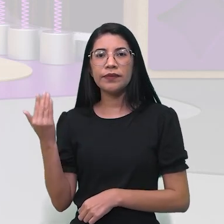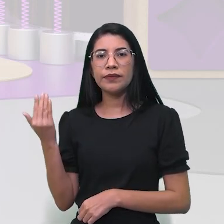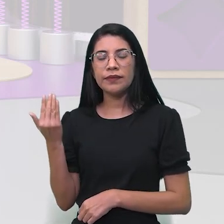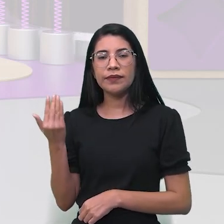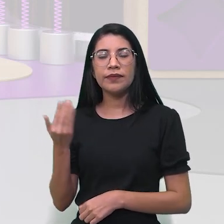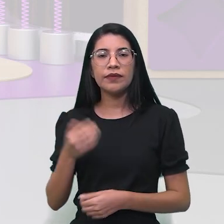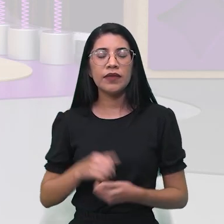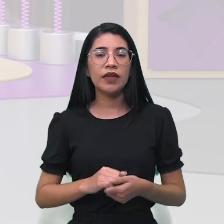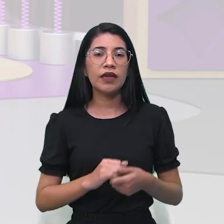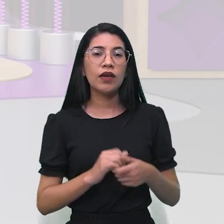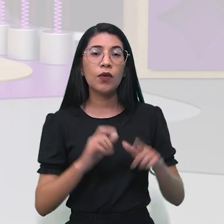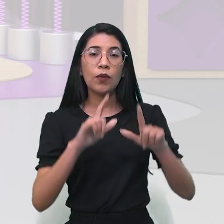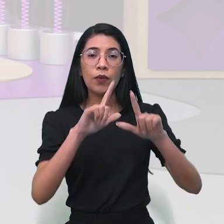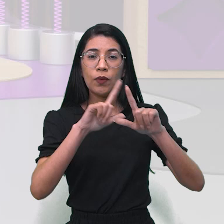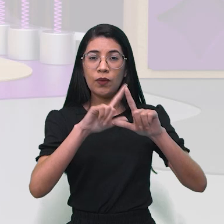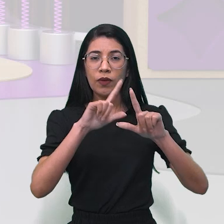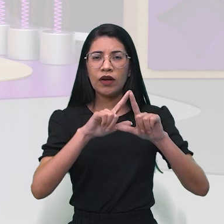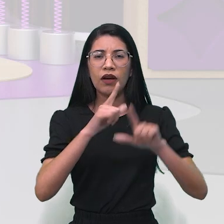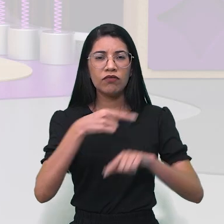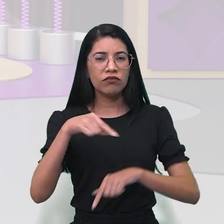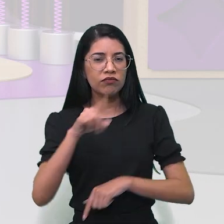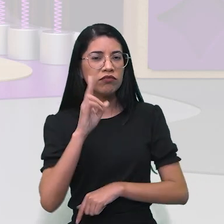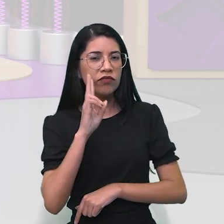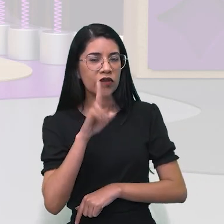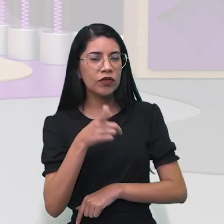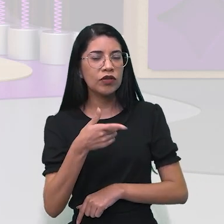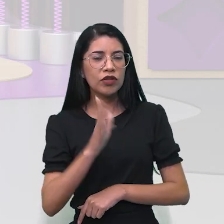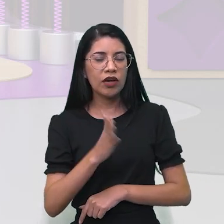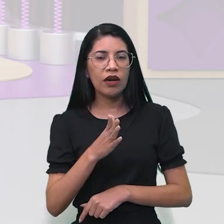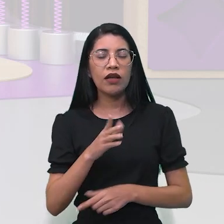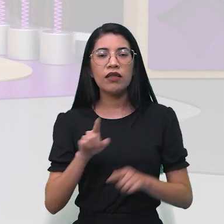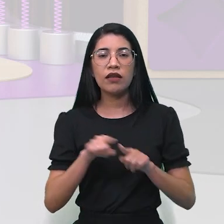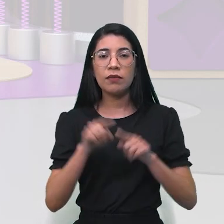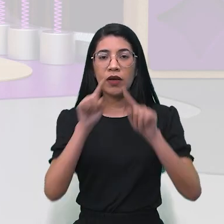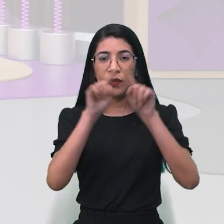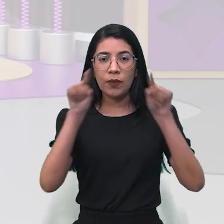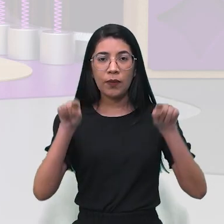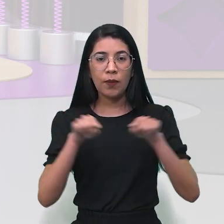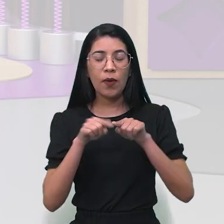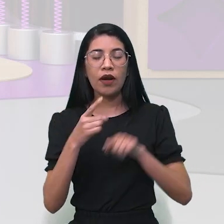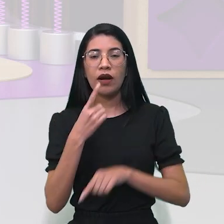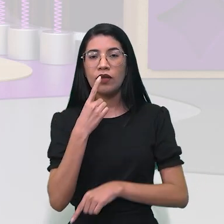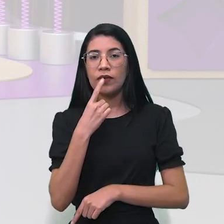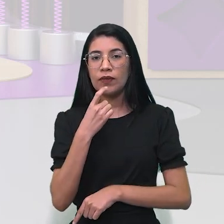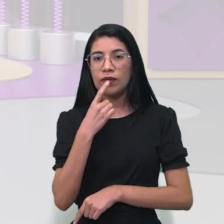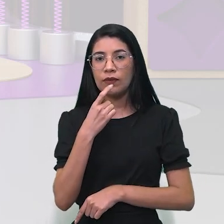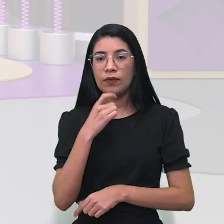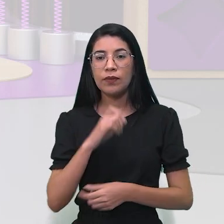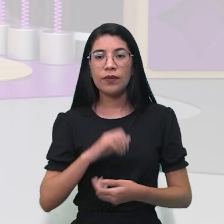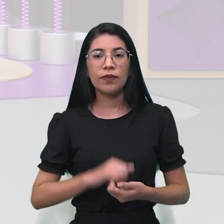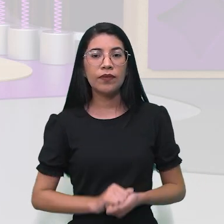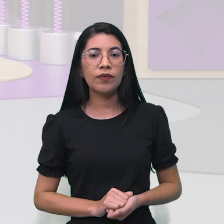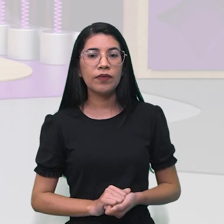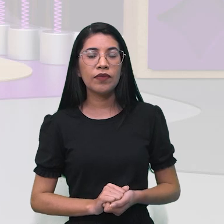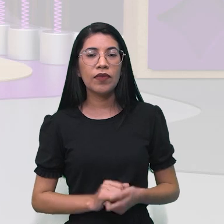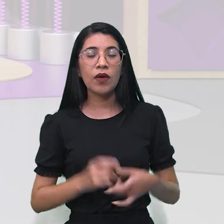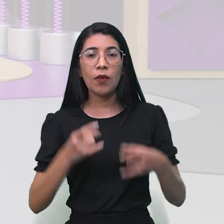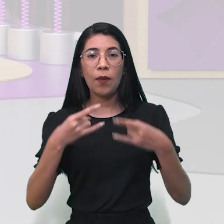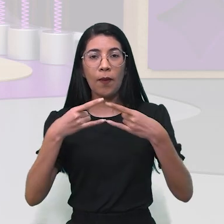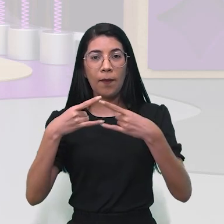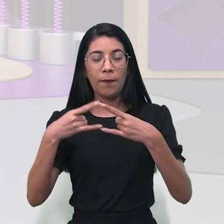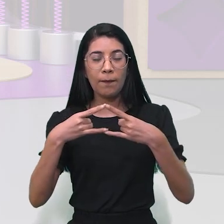lá, nós temos o triângulo, que todo mundo sabe que é um triângulo, nós temos o quadrado lá em vermelho, né? Temos ali